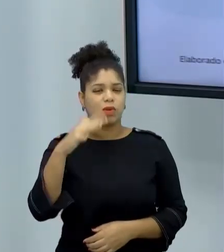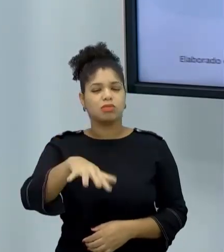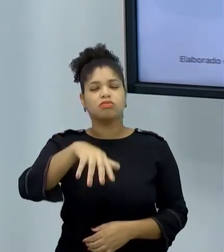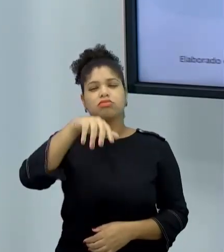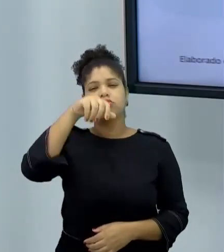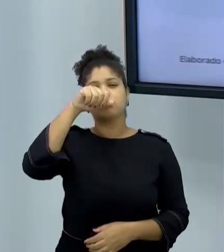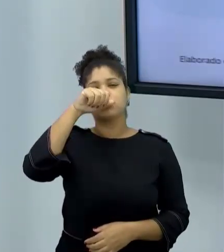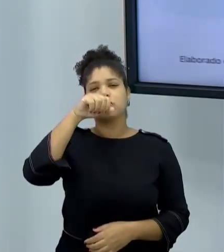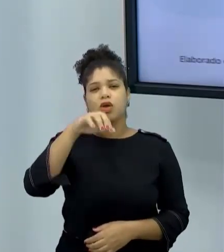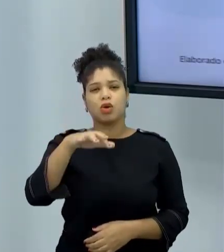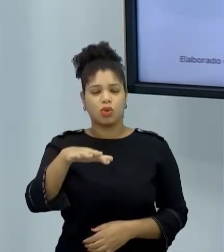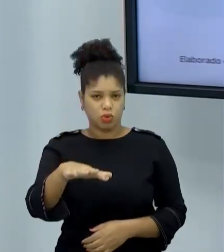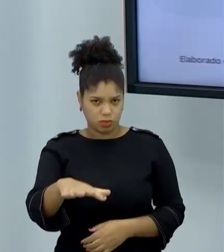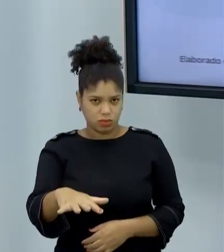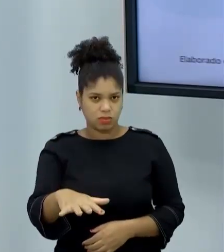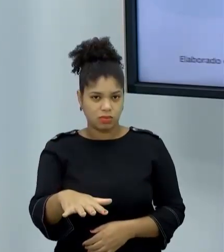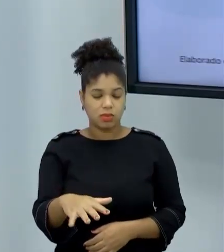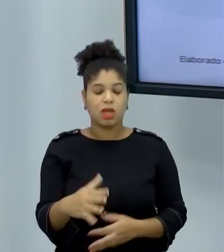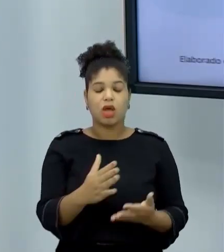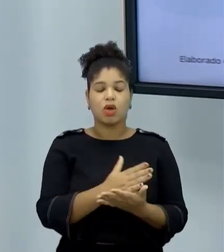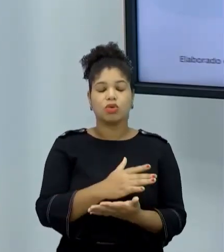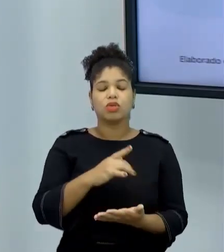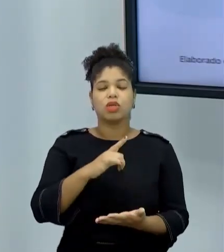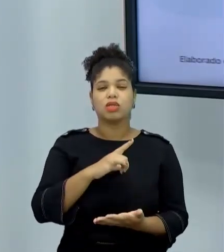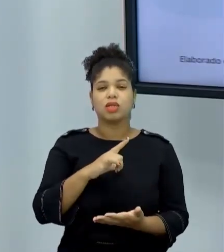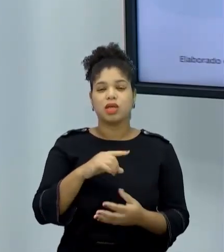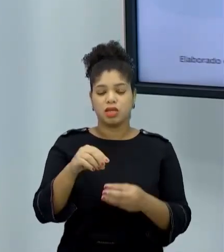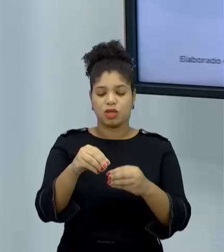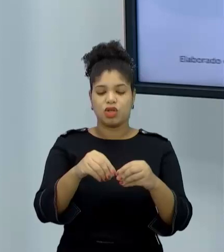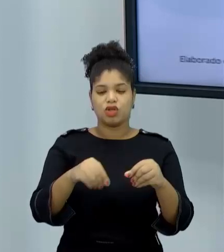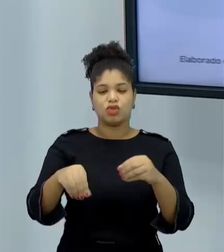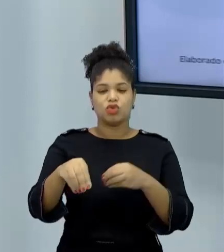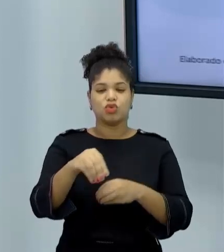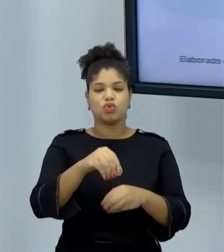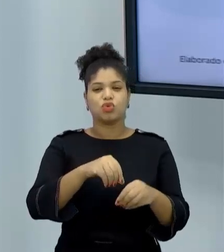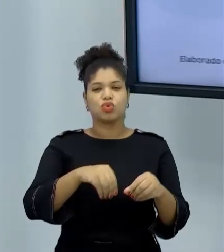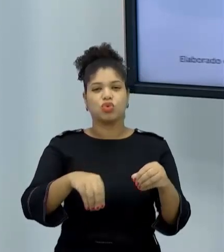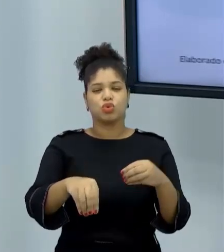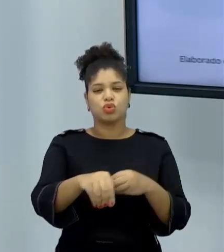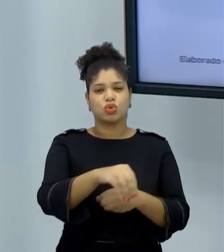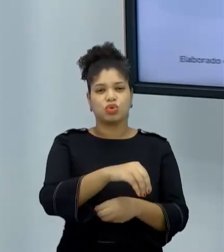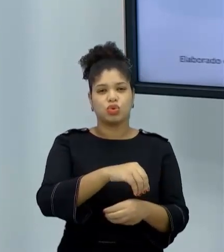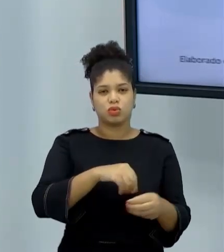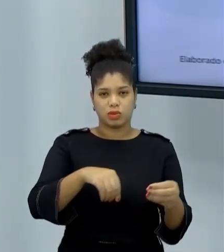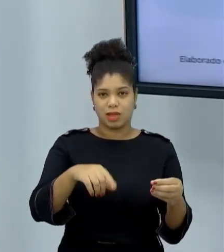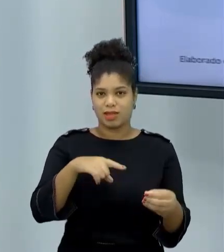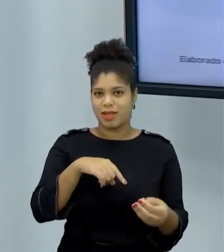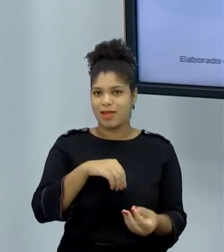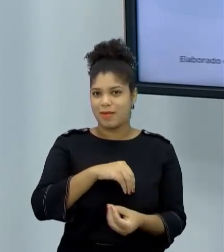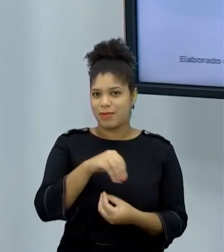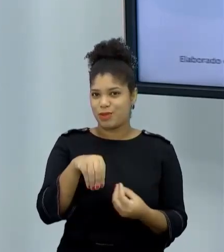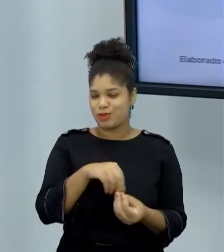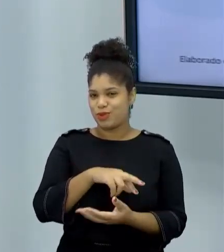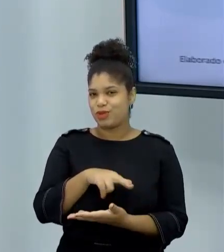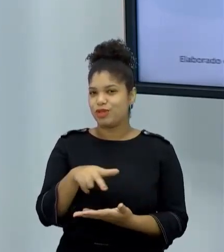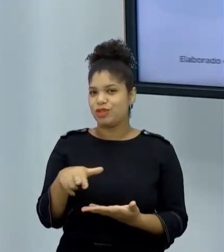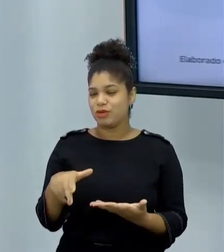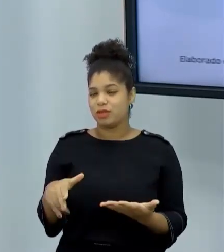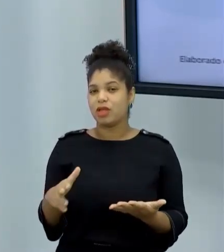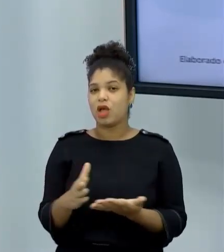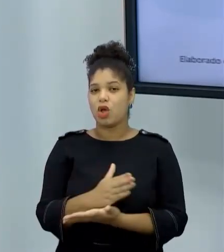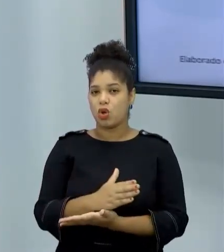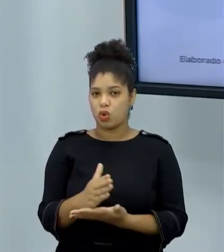E junto com essas partículas sólidas, tem uma coisinha sólida, ou tem várias coisinhas sólidas,